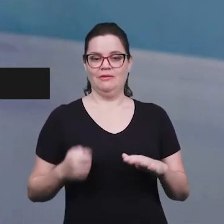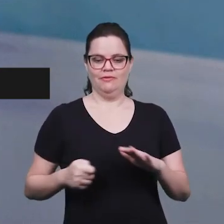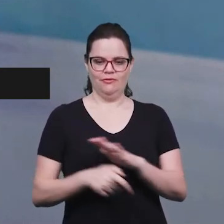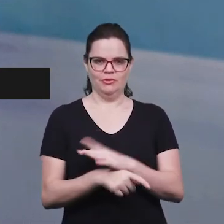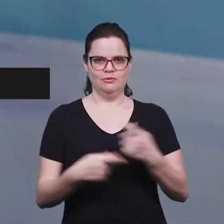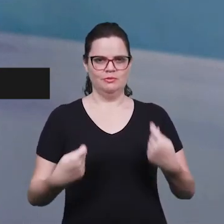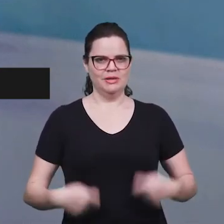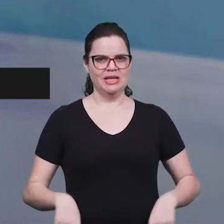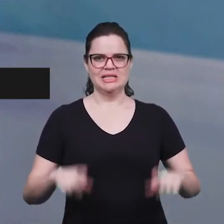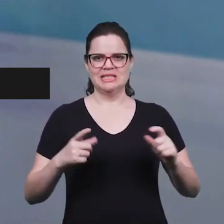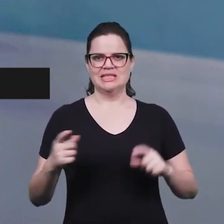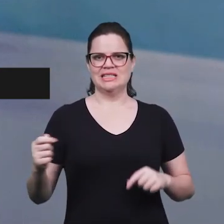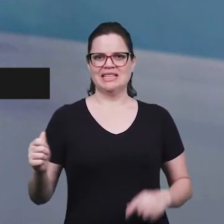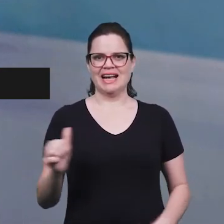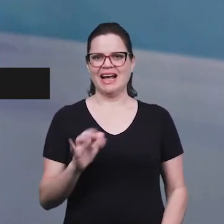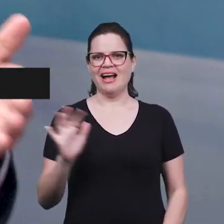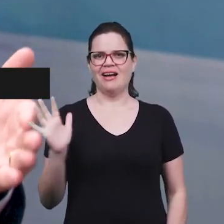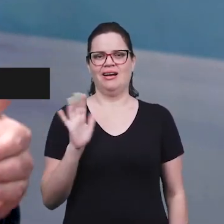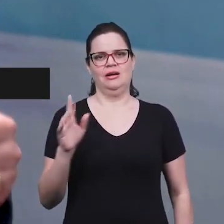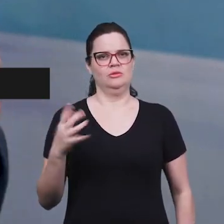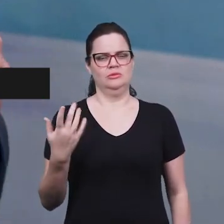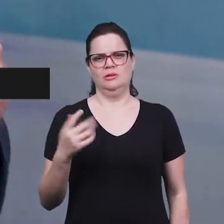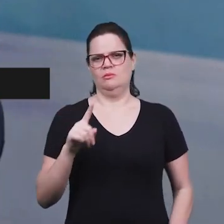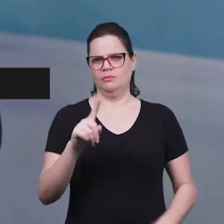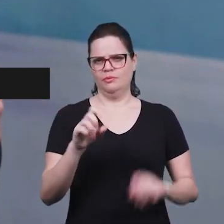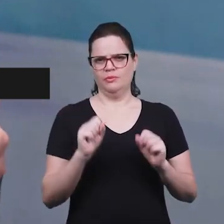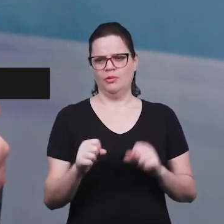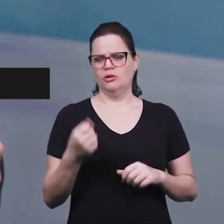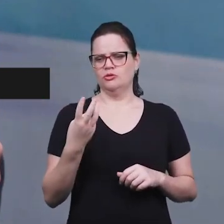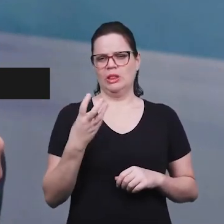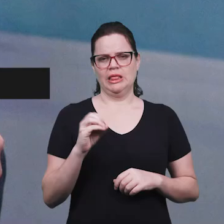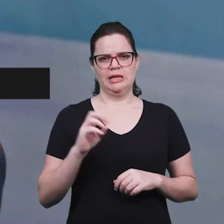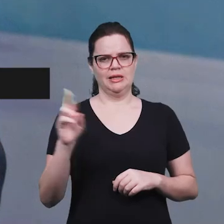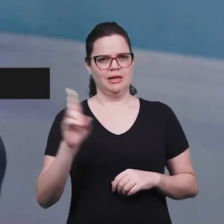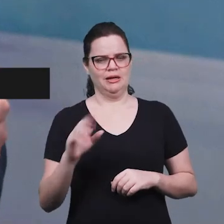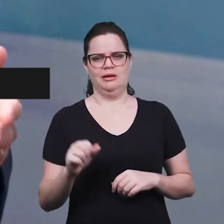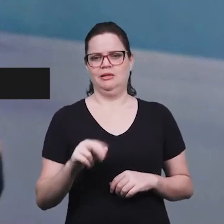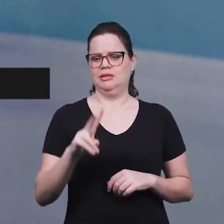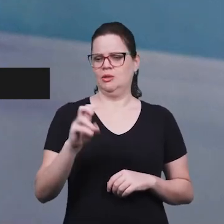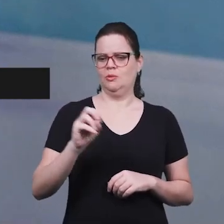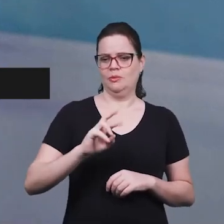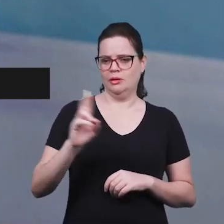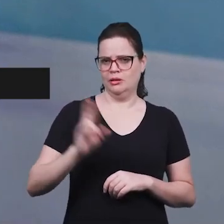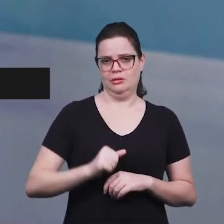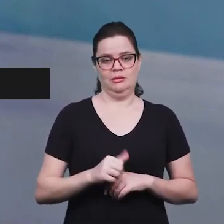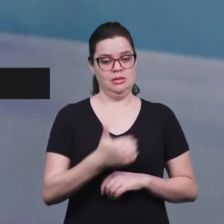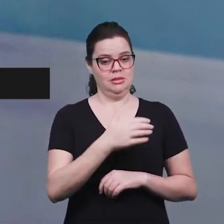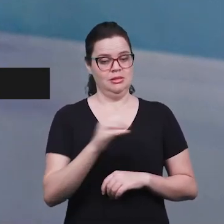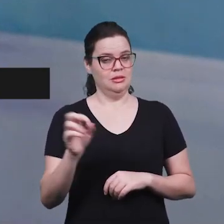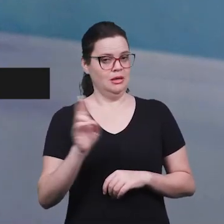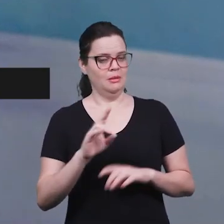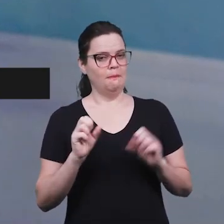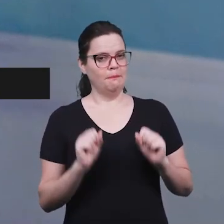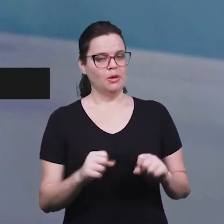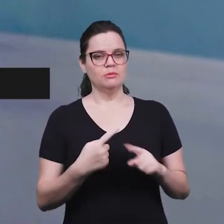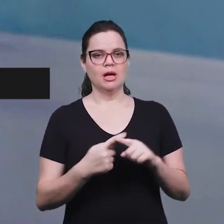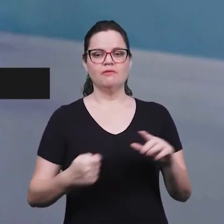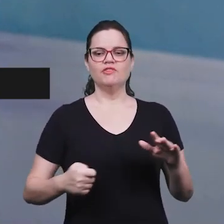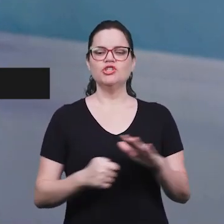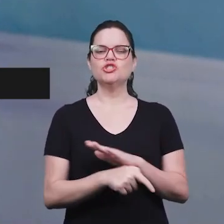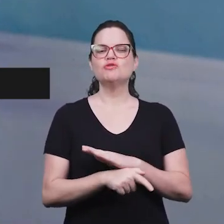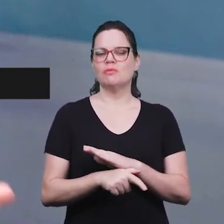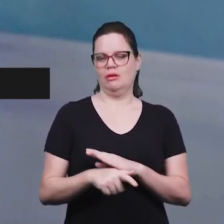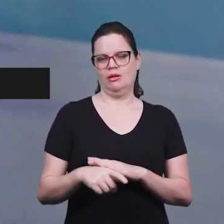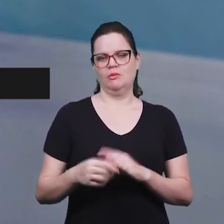valores. Hoje é possível iniciar com 30, 50, 100 reais. E são investimentos de baixo risco. Nós temos